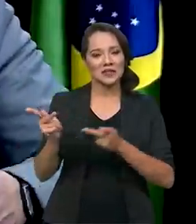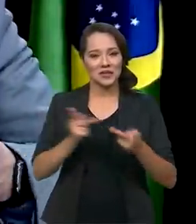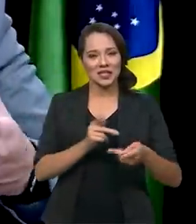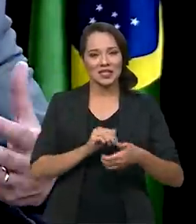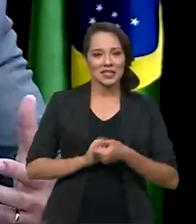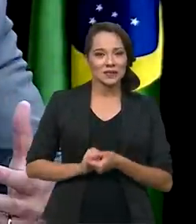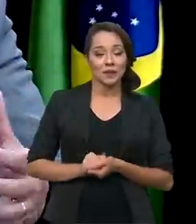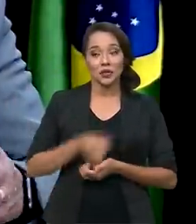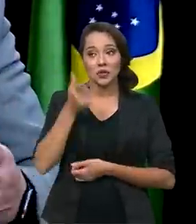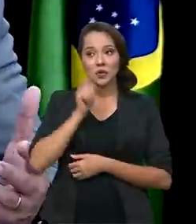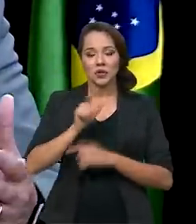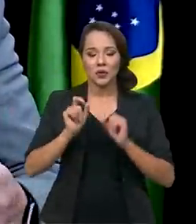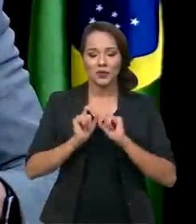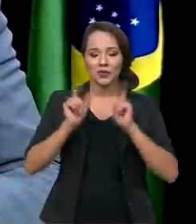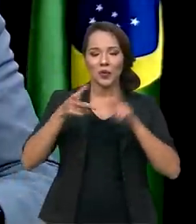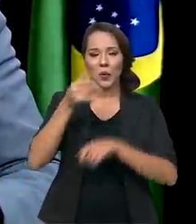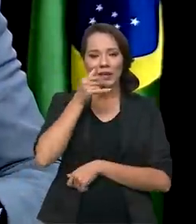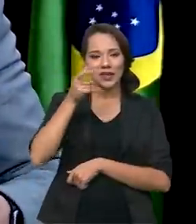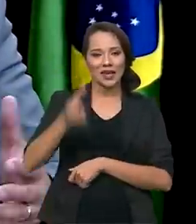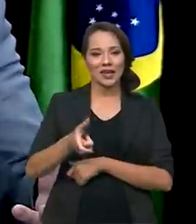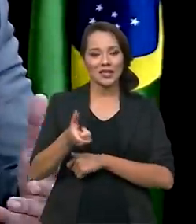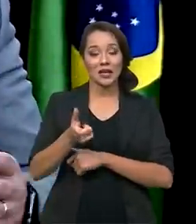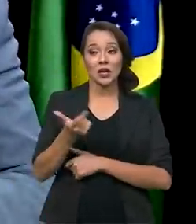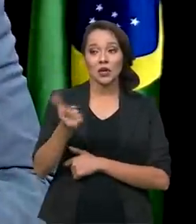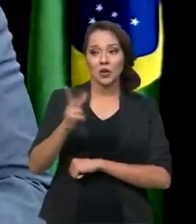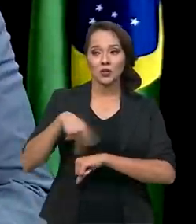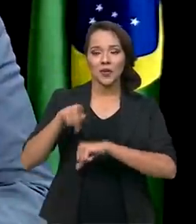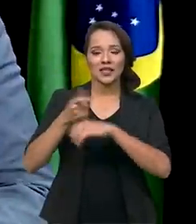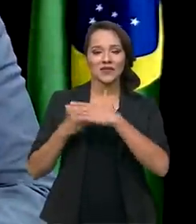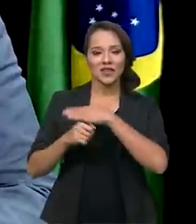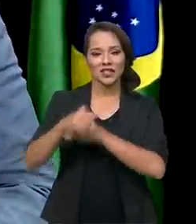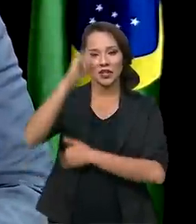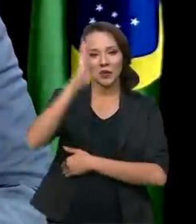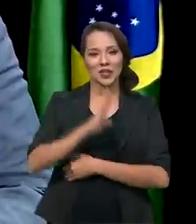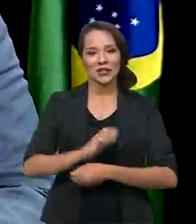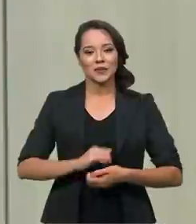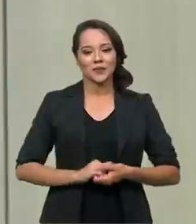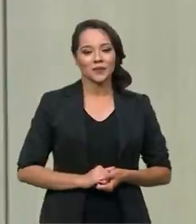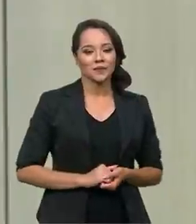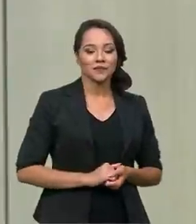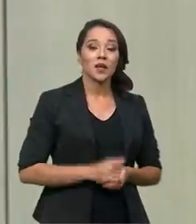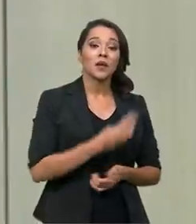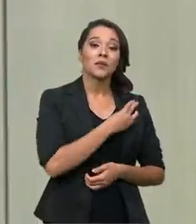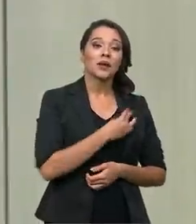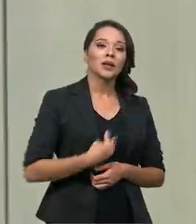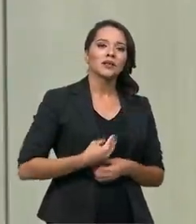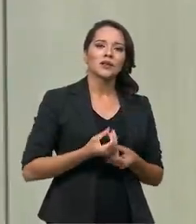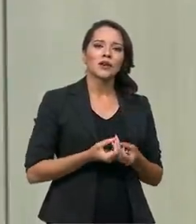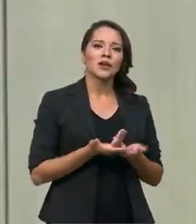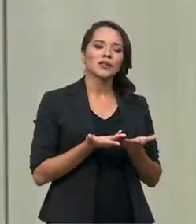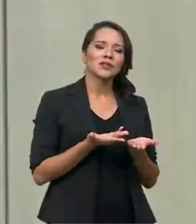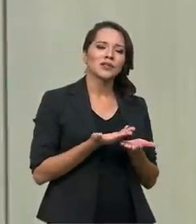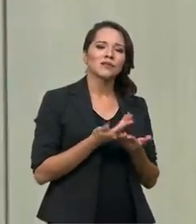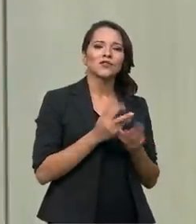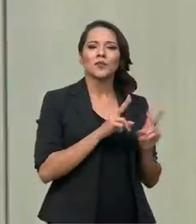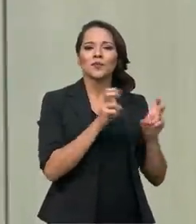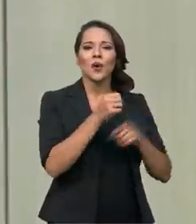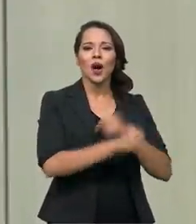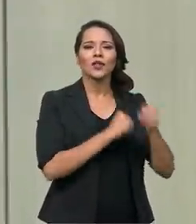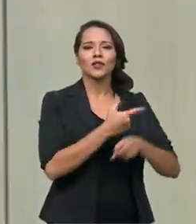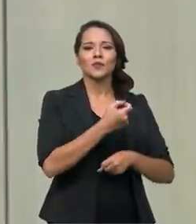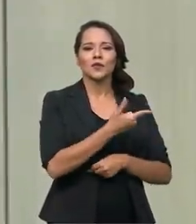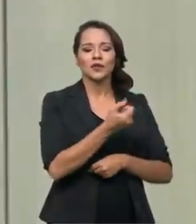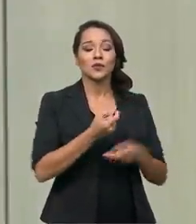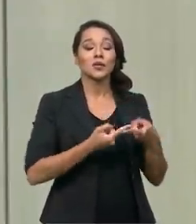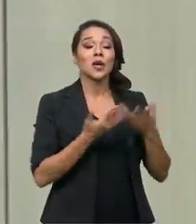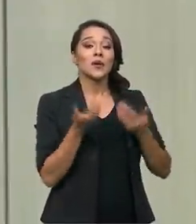conseguiu ativar o interesse do investidor estrangeiro com o nosso programa de infraestrutura. Ministro, as considerações do senhor sobre 2021 e